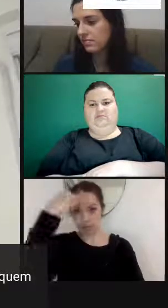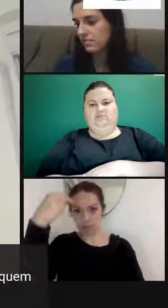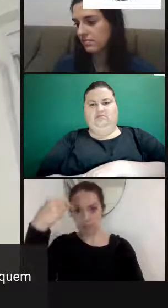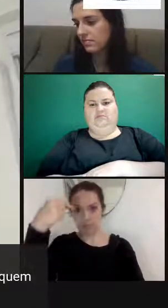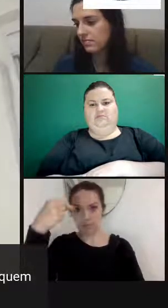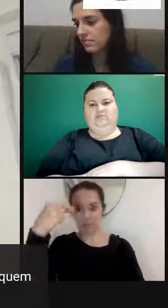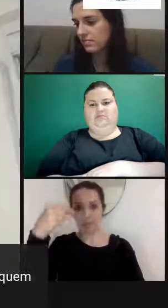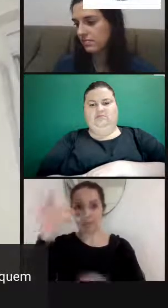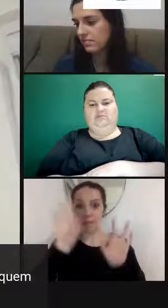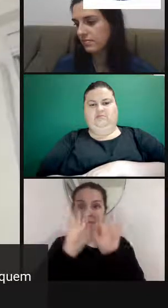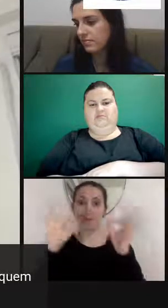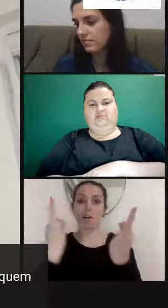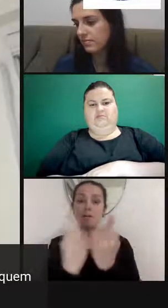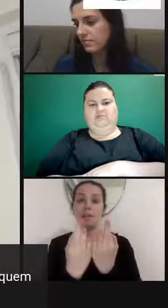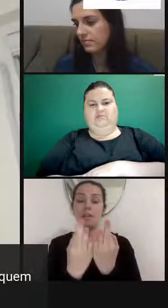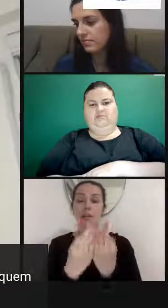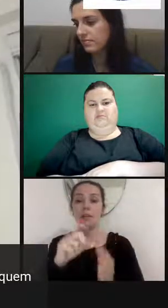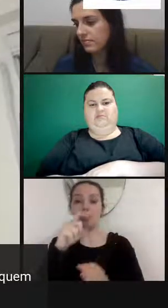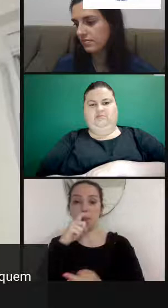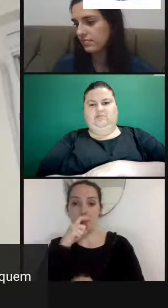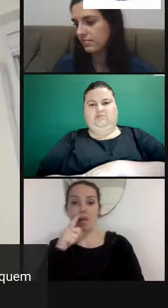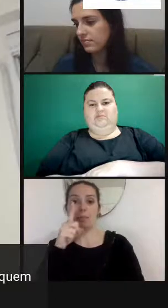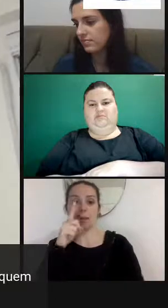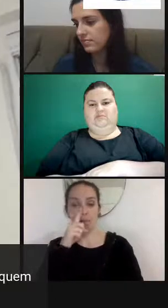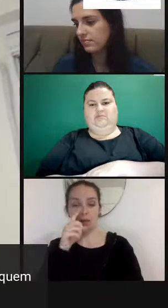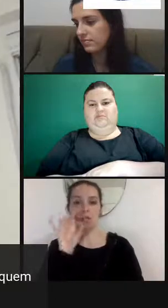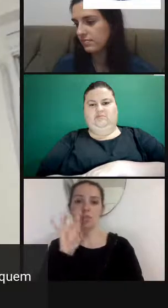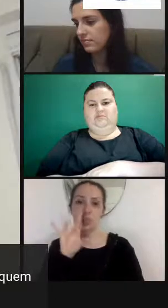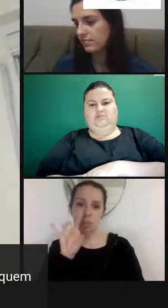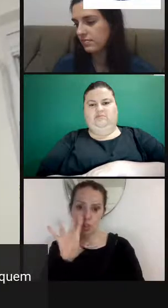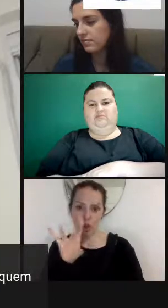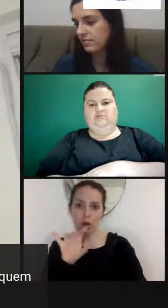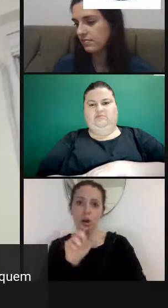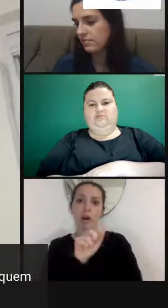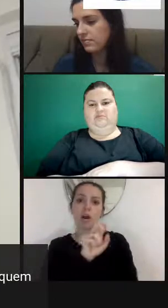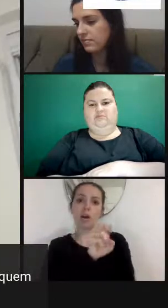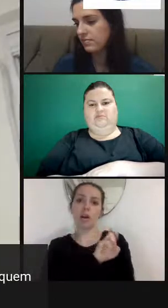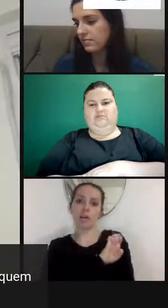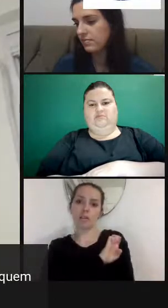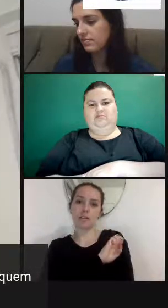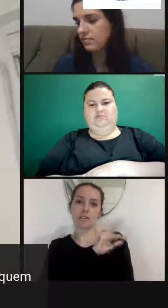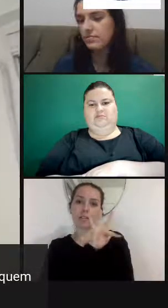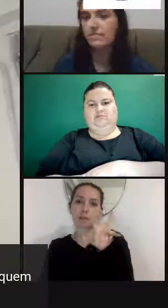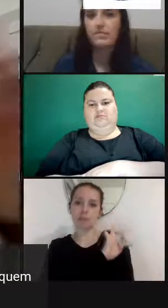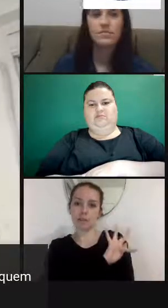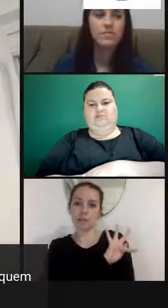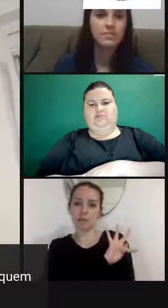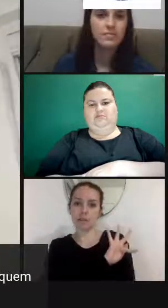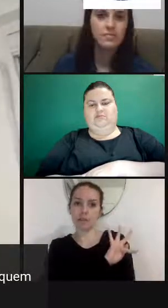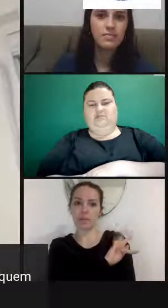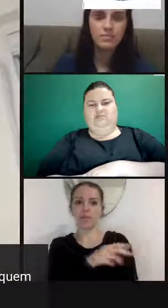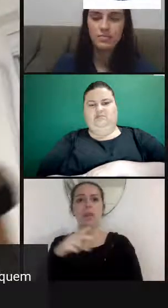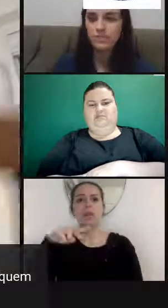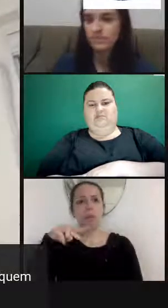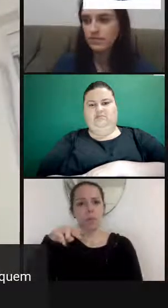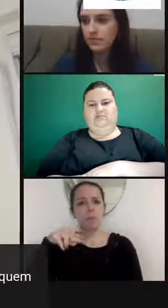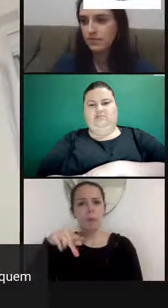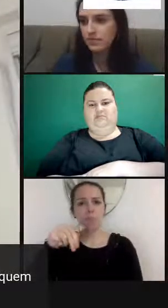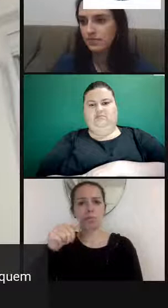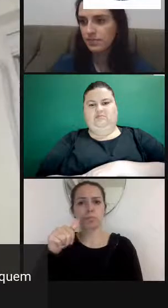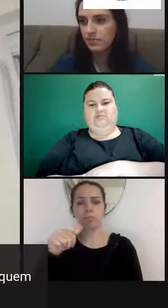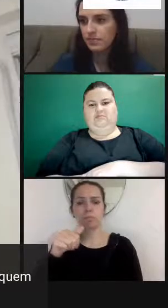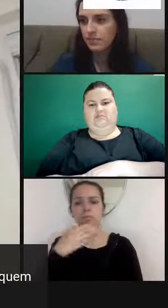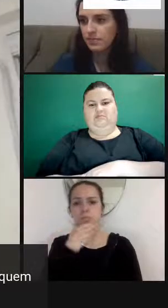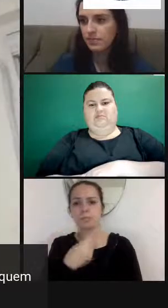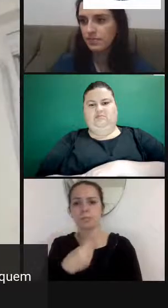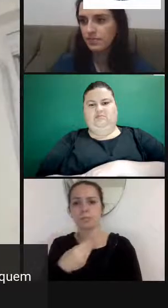meu pai e minha mãe eles fizeram só o ensino fundamental tá e o meu irmão ele acabou fazendo fiz